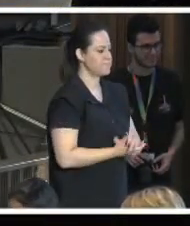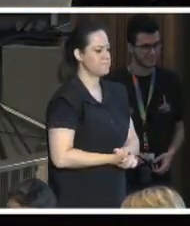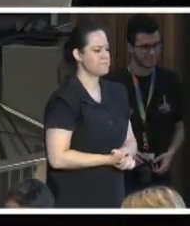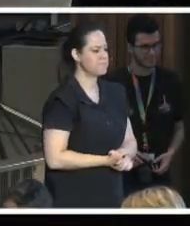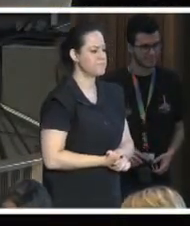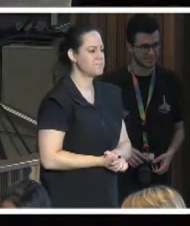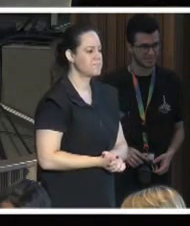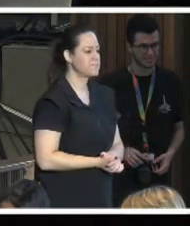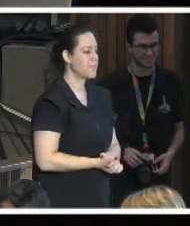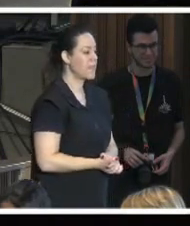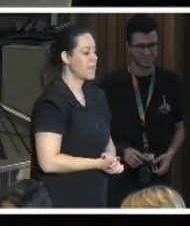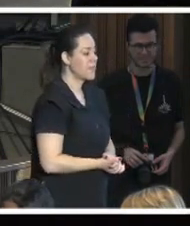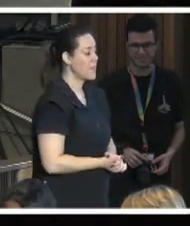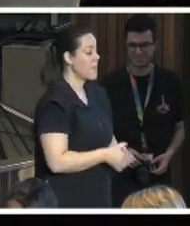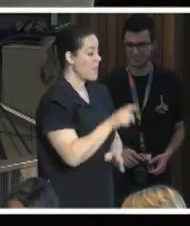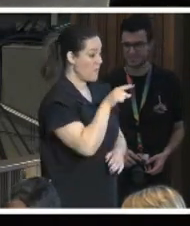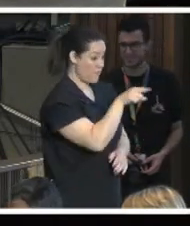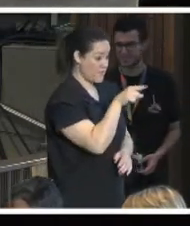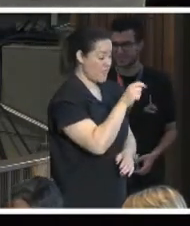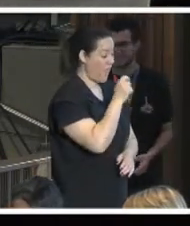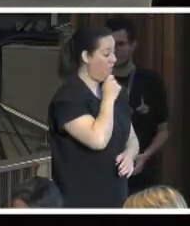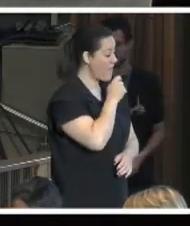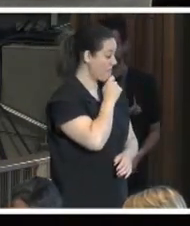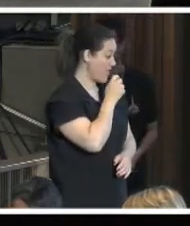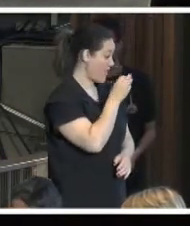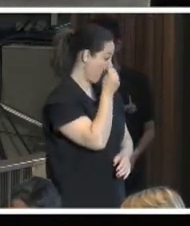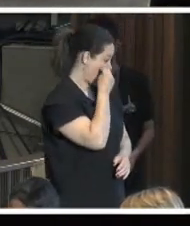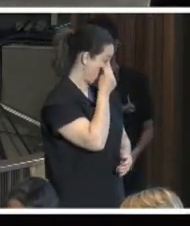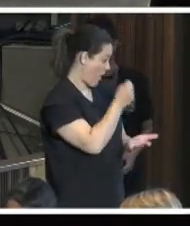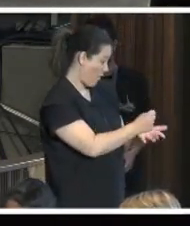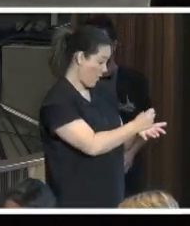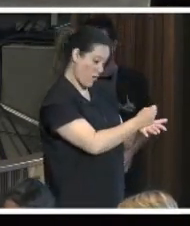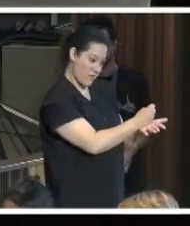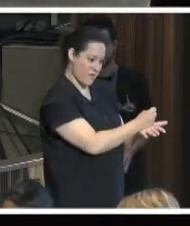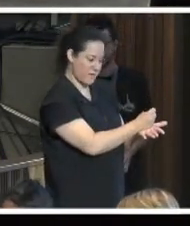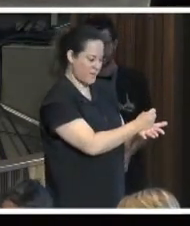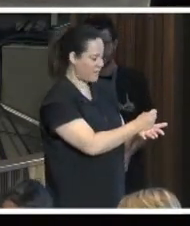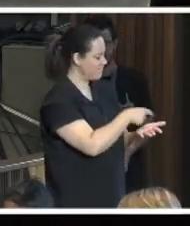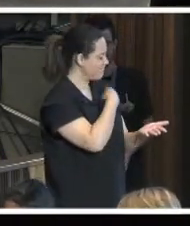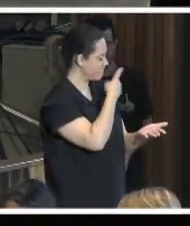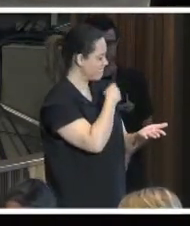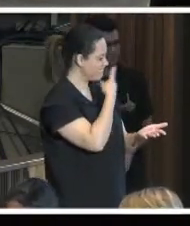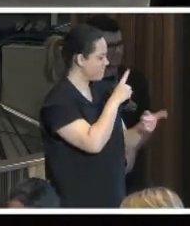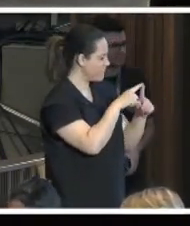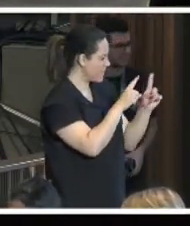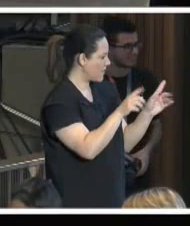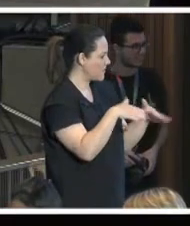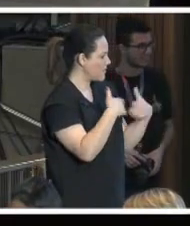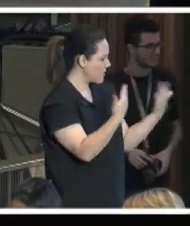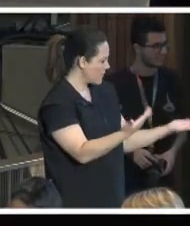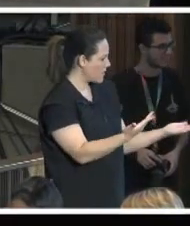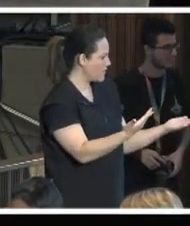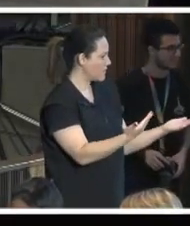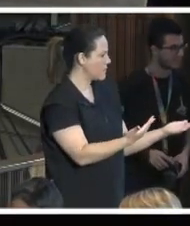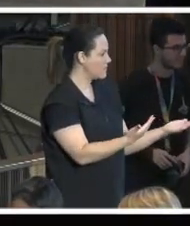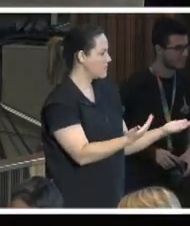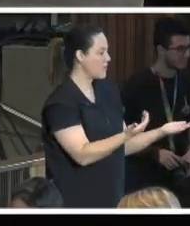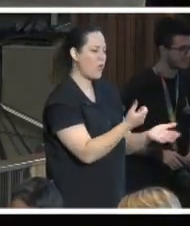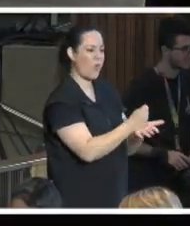porque enquanto estiver no teu controle, não tem jeito, mas quando sai do nosso